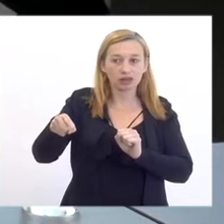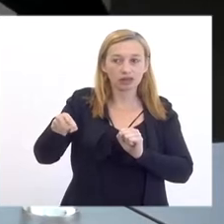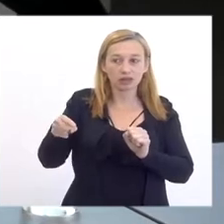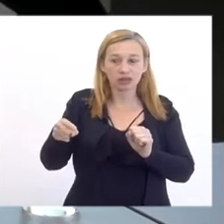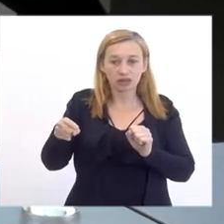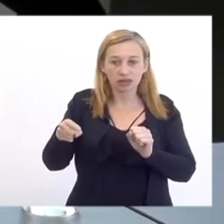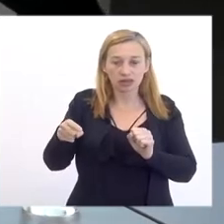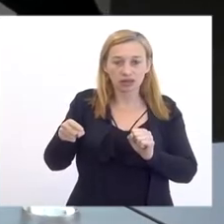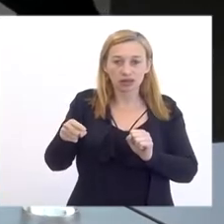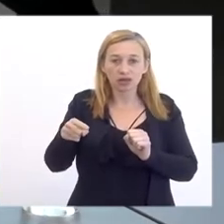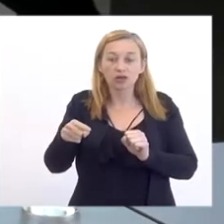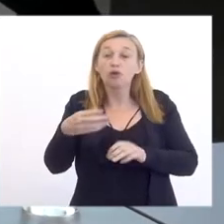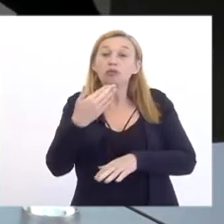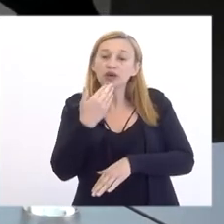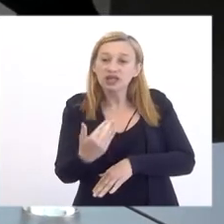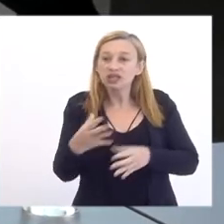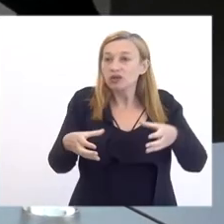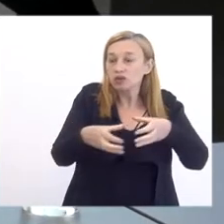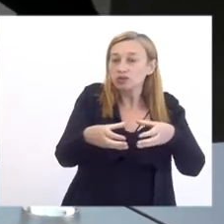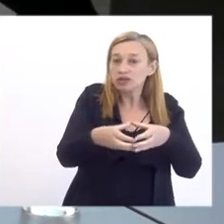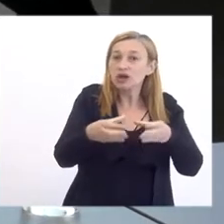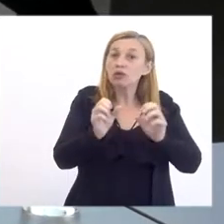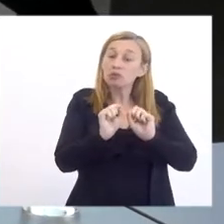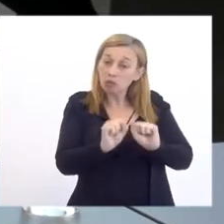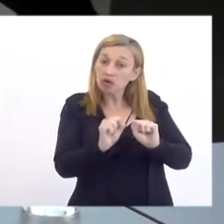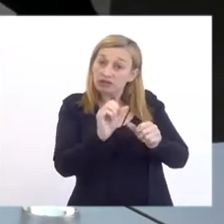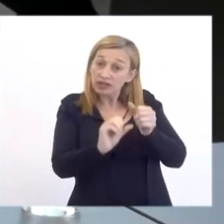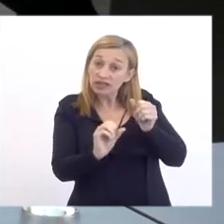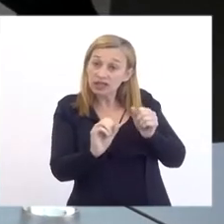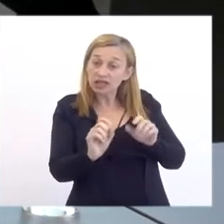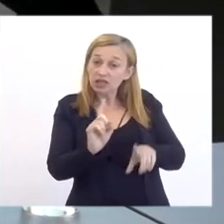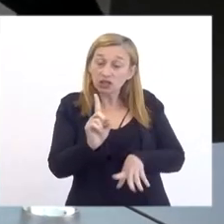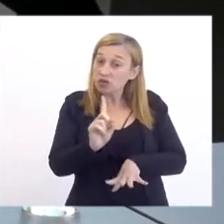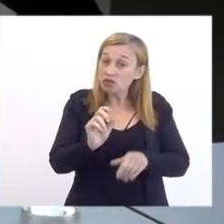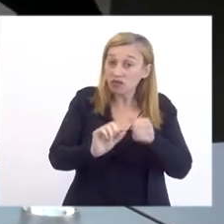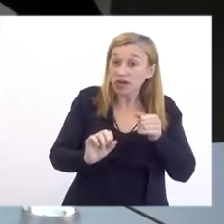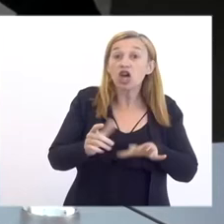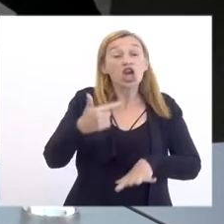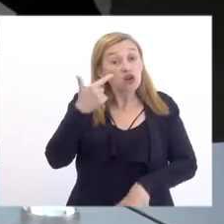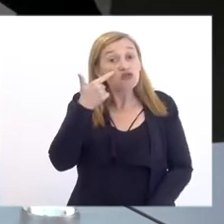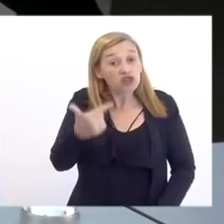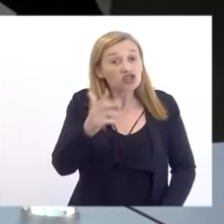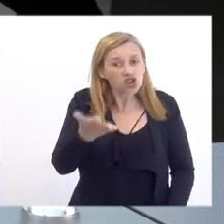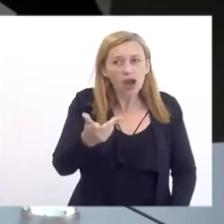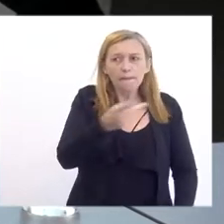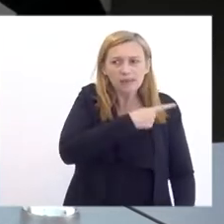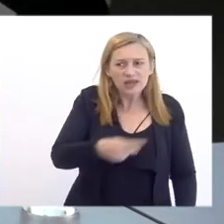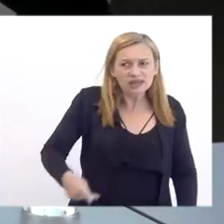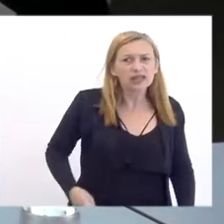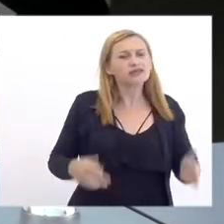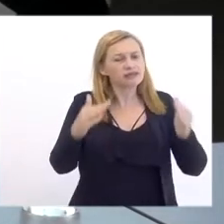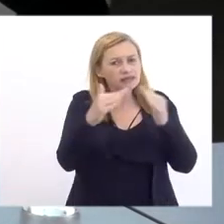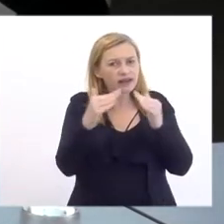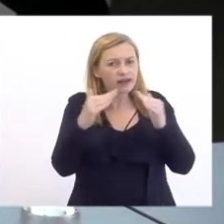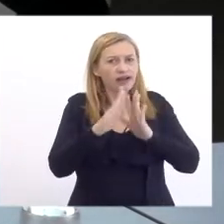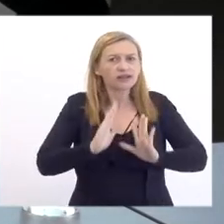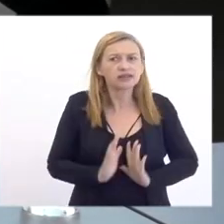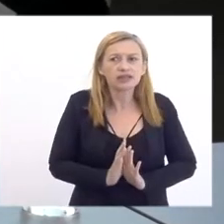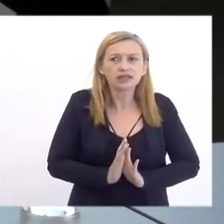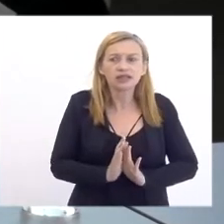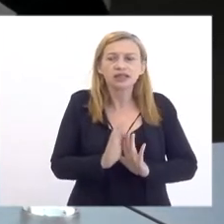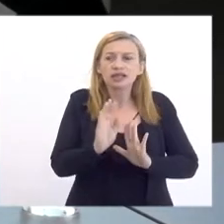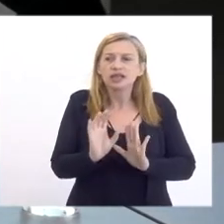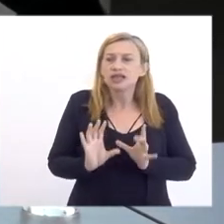comissão. Normalmente não faz isso, mas pode. Eu já vi presidente nesta casa